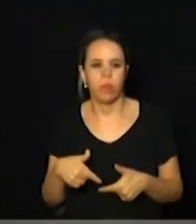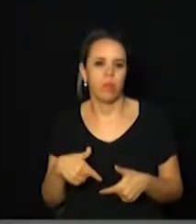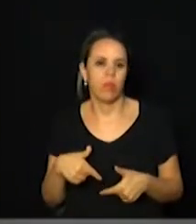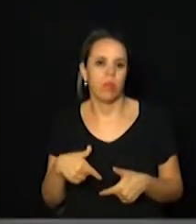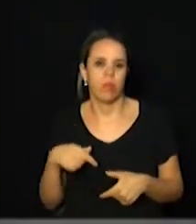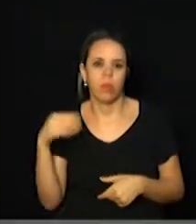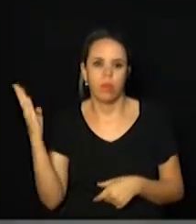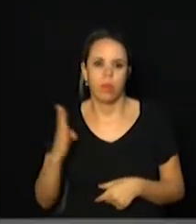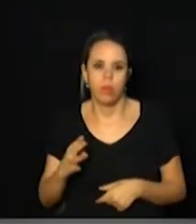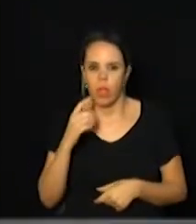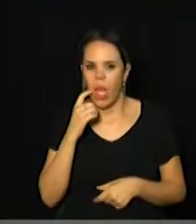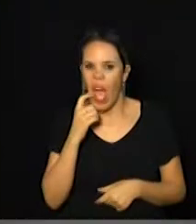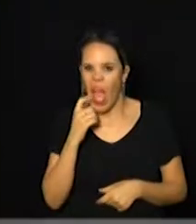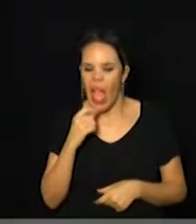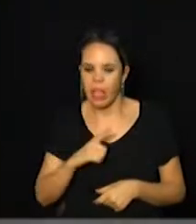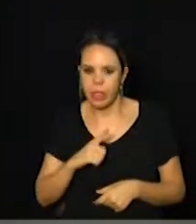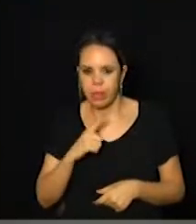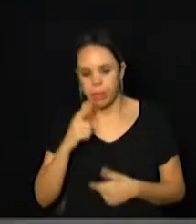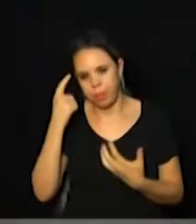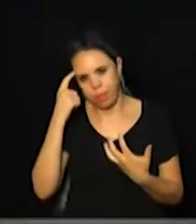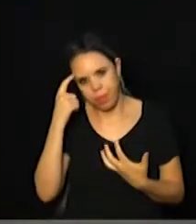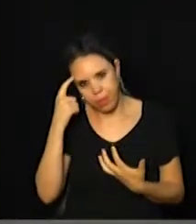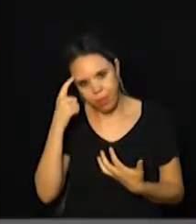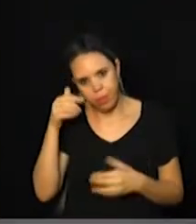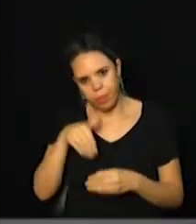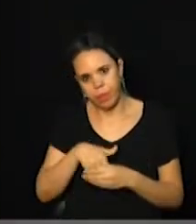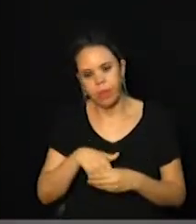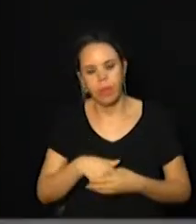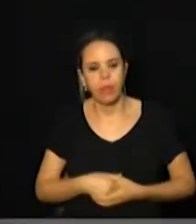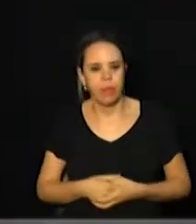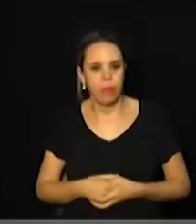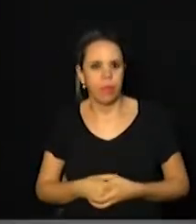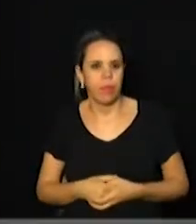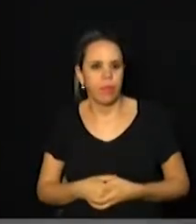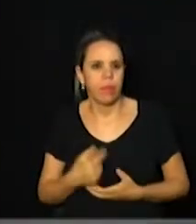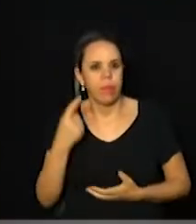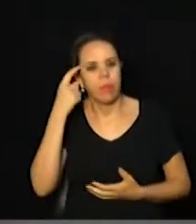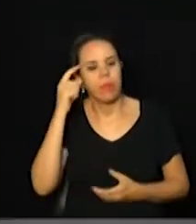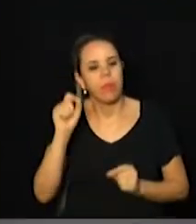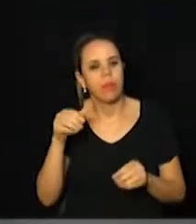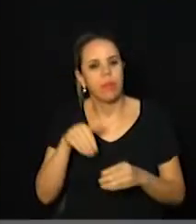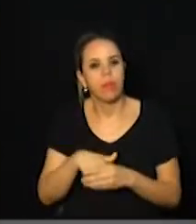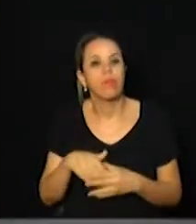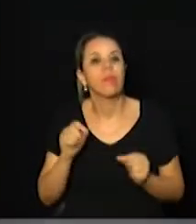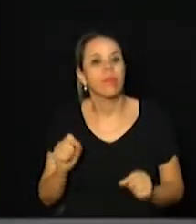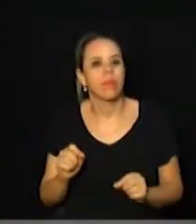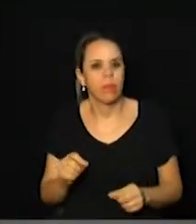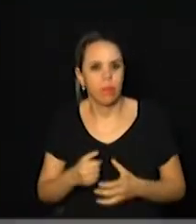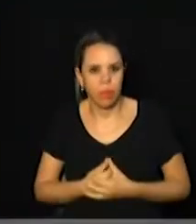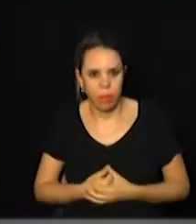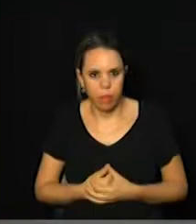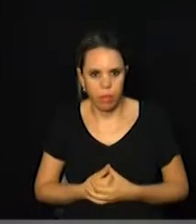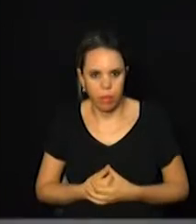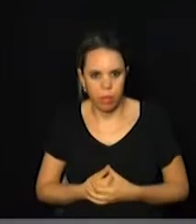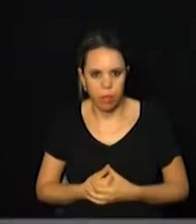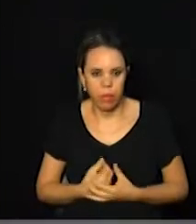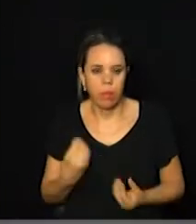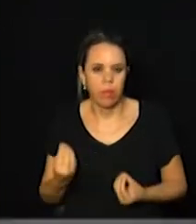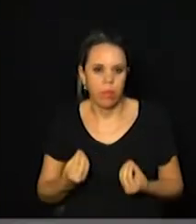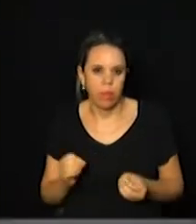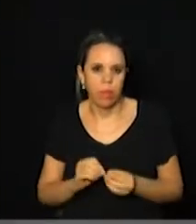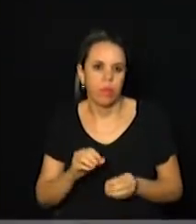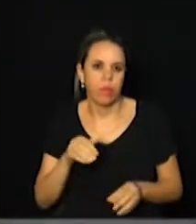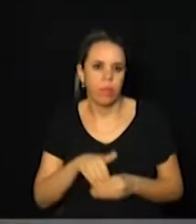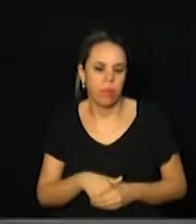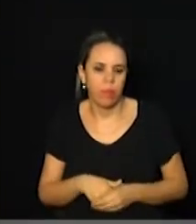trabalhadoras do Brasil temos que pensar no nosso voto pensar em quem nós vamos voltar bom e como nós